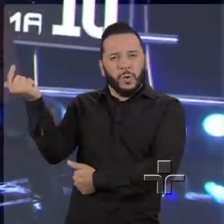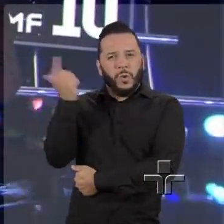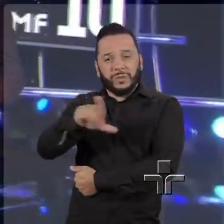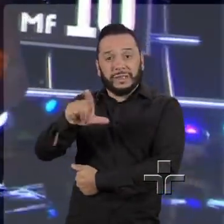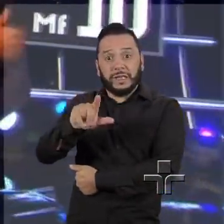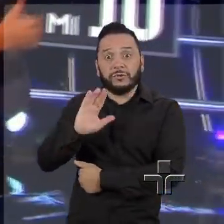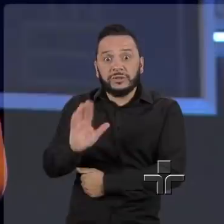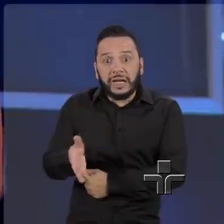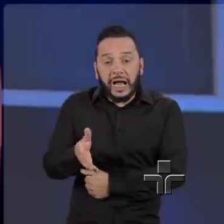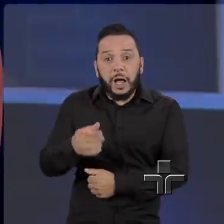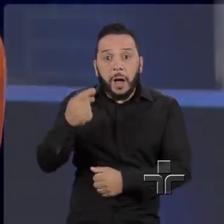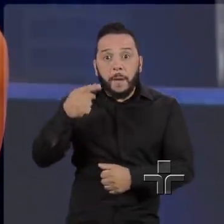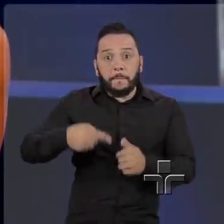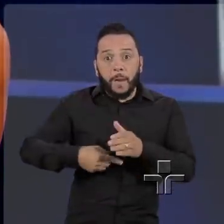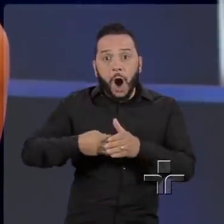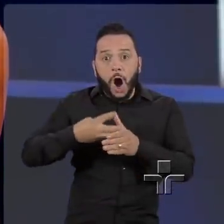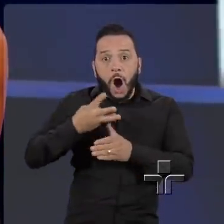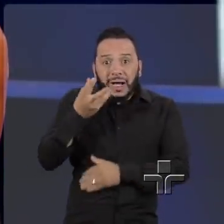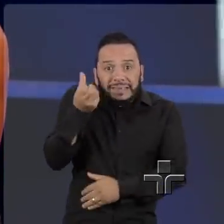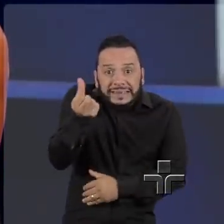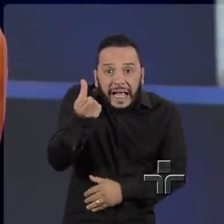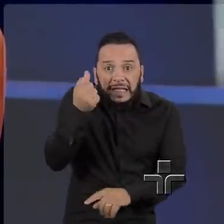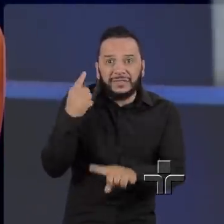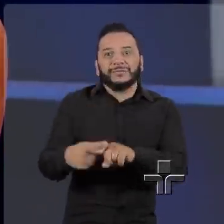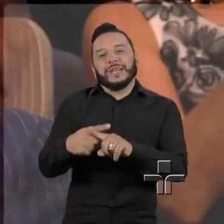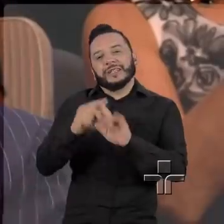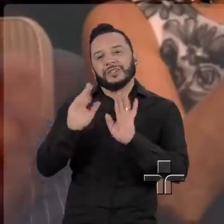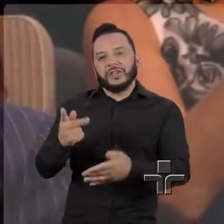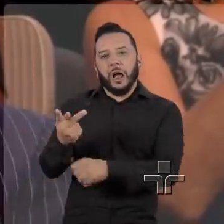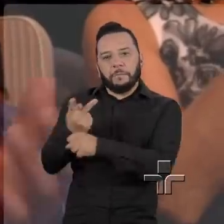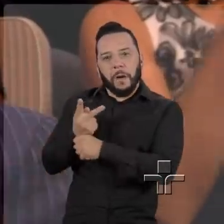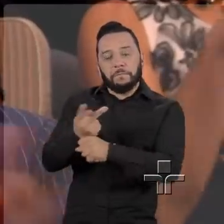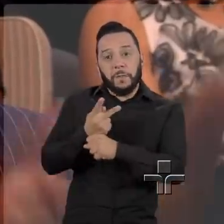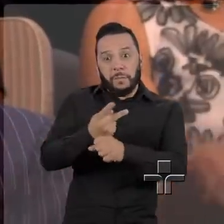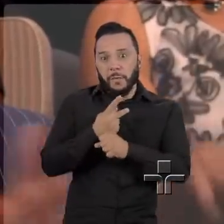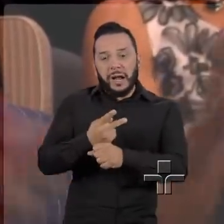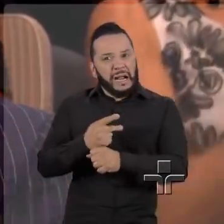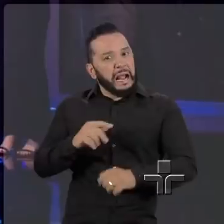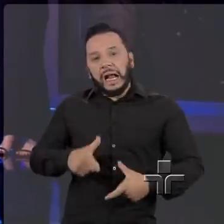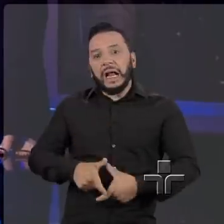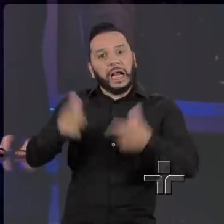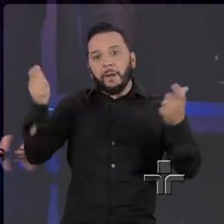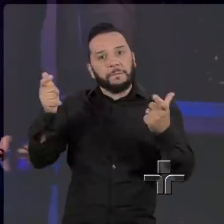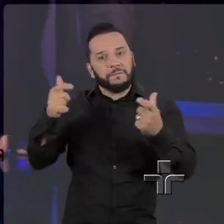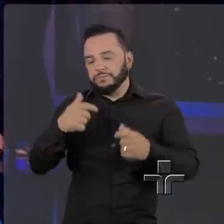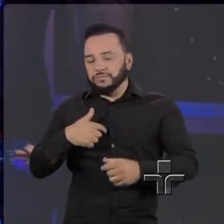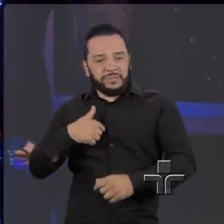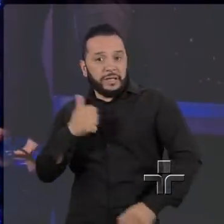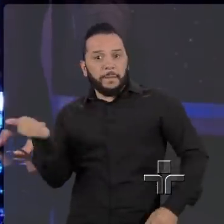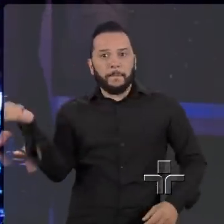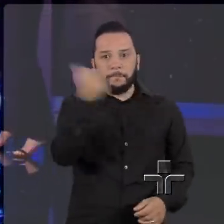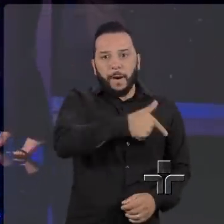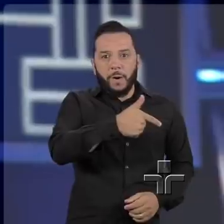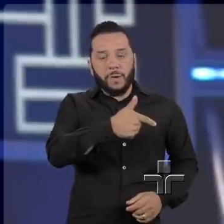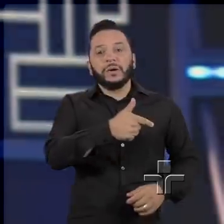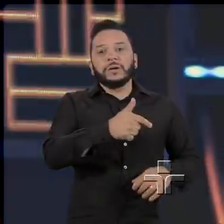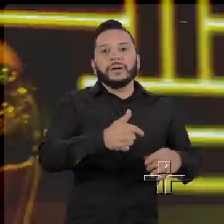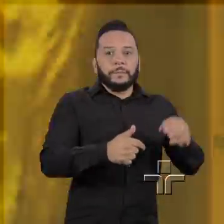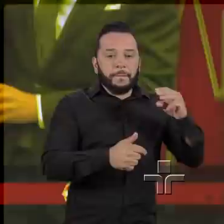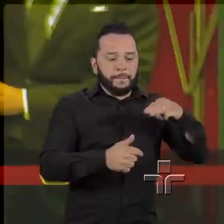pela 6ª vez, passou a ter atleta com mais títulos do gênero, batendo os gigantes Lionel Messi e Cristiano